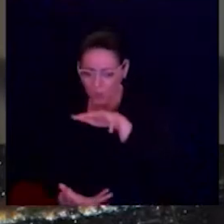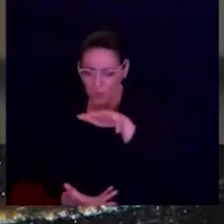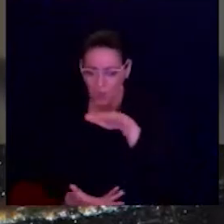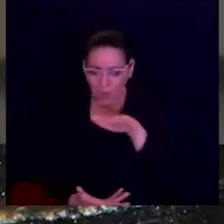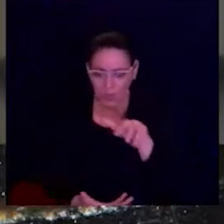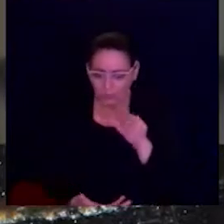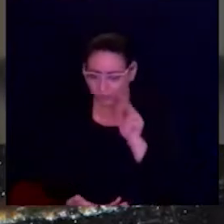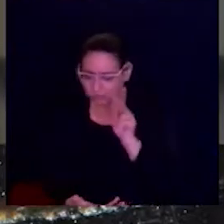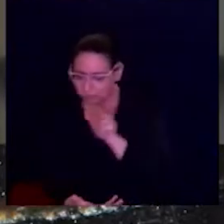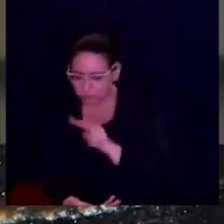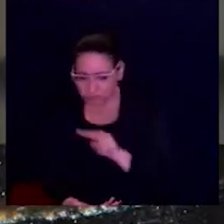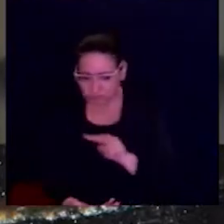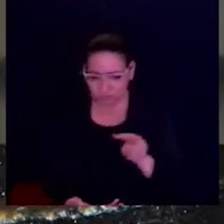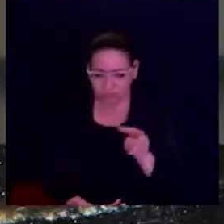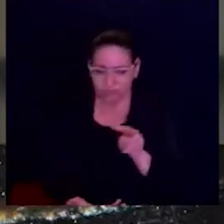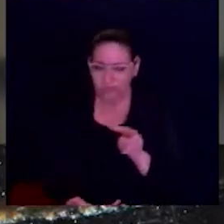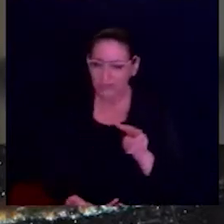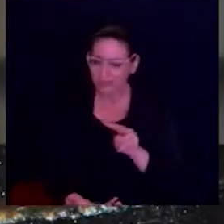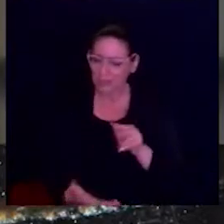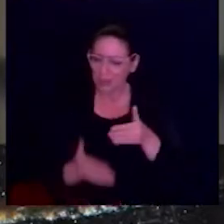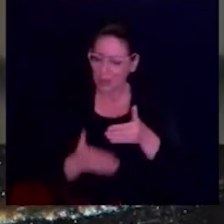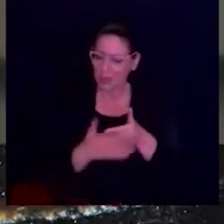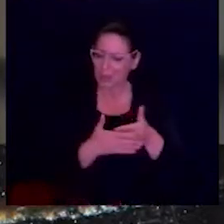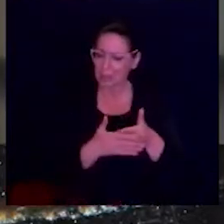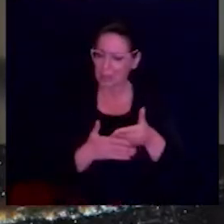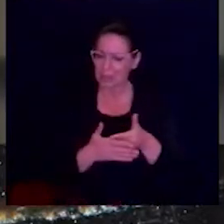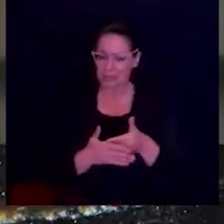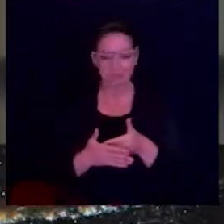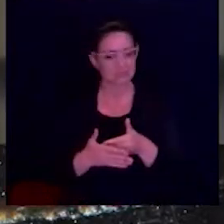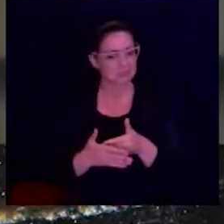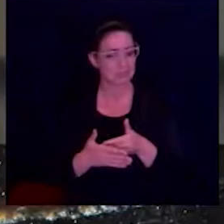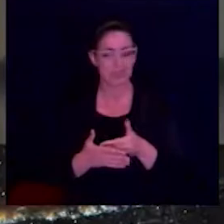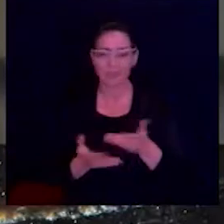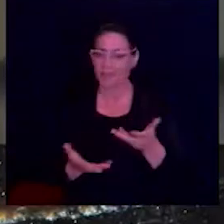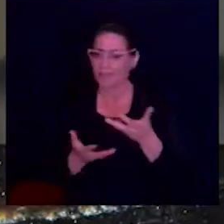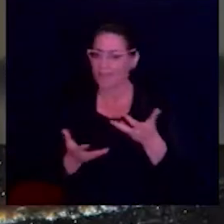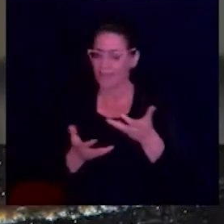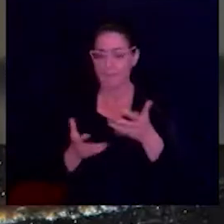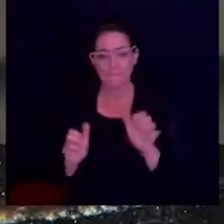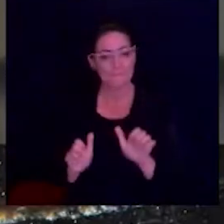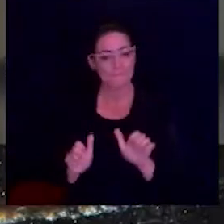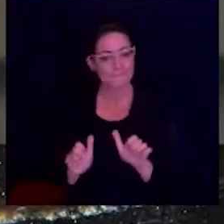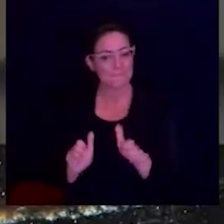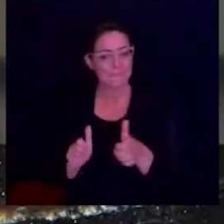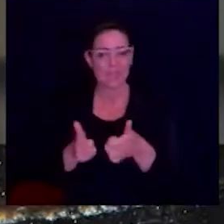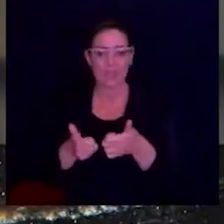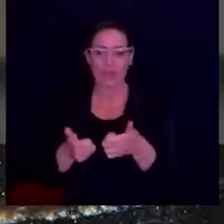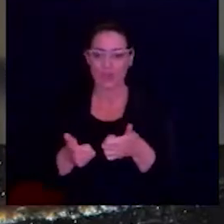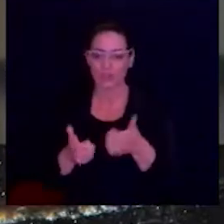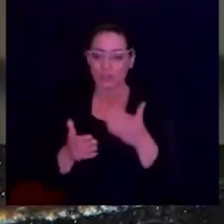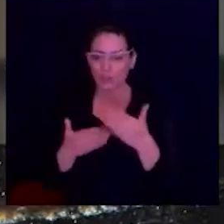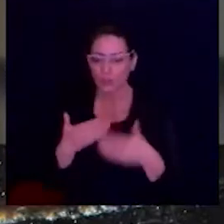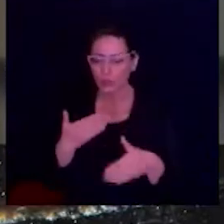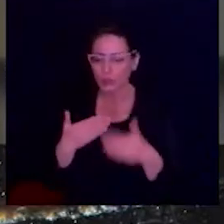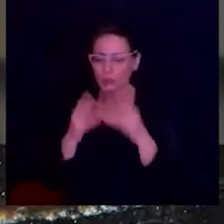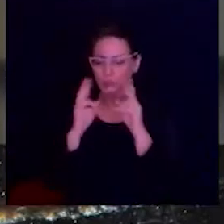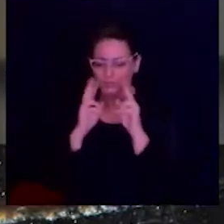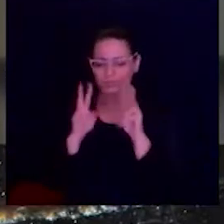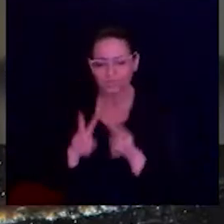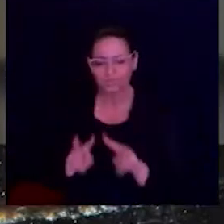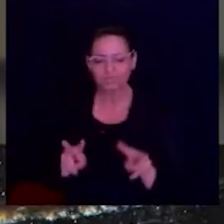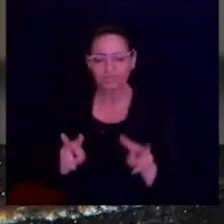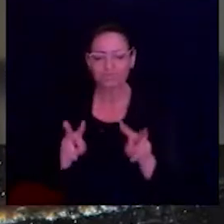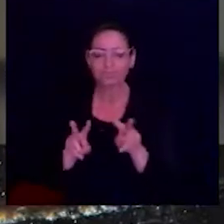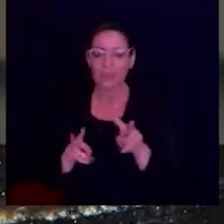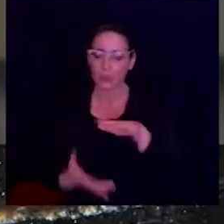fica satisfeito com as coisas como elas são. Ele quer melhorar tudo o que vê e aperfeiçoar